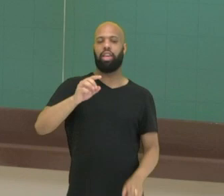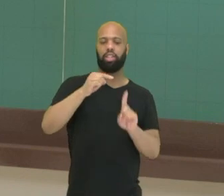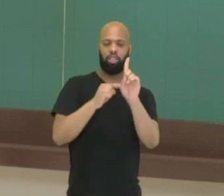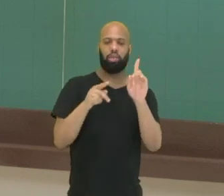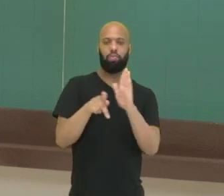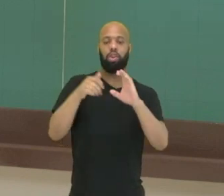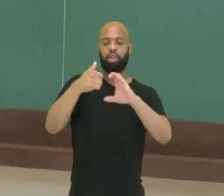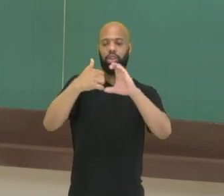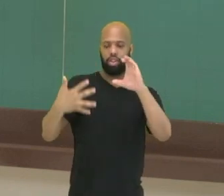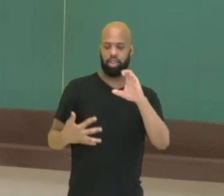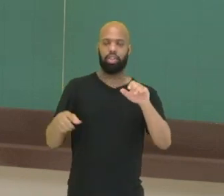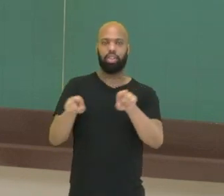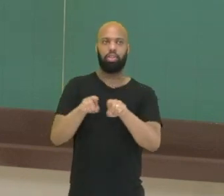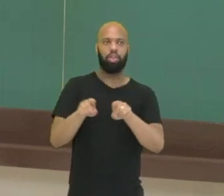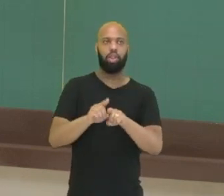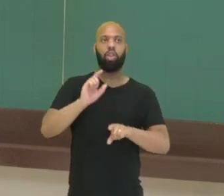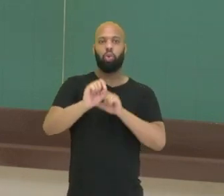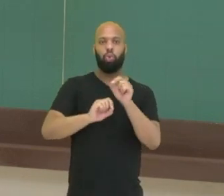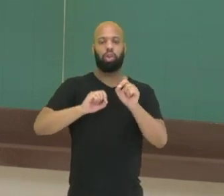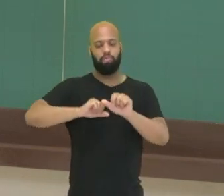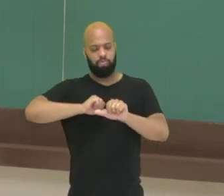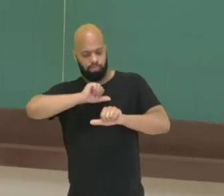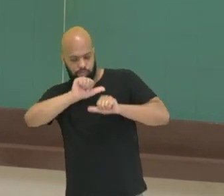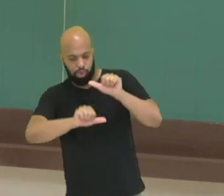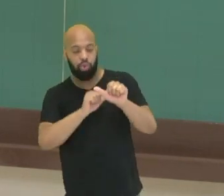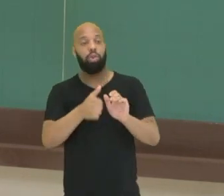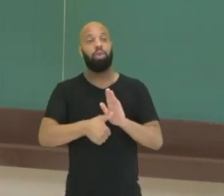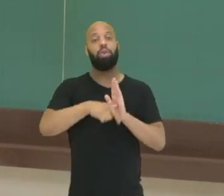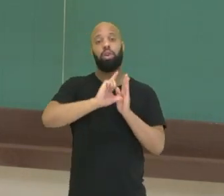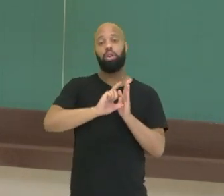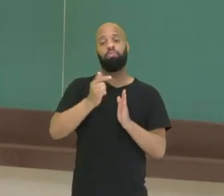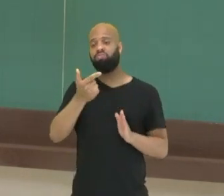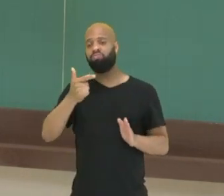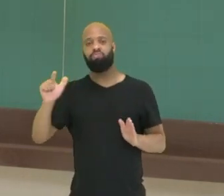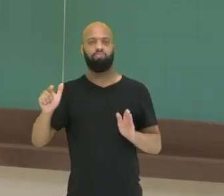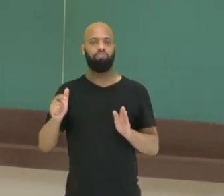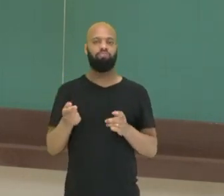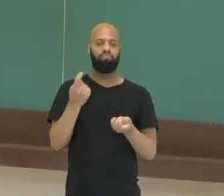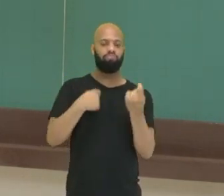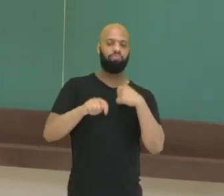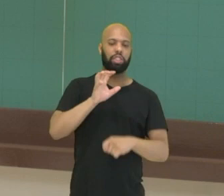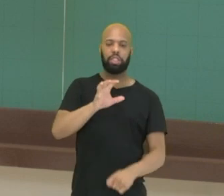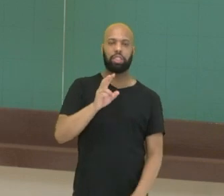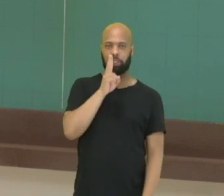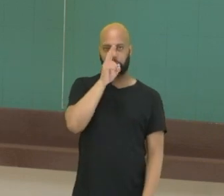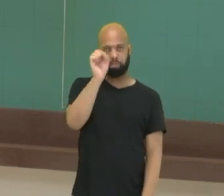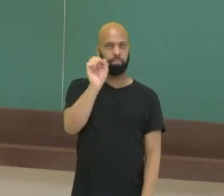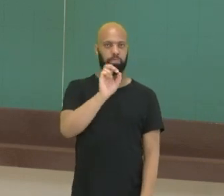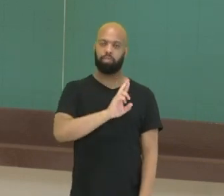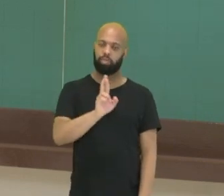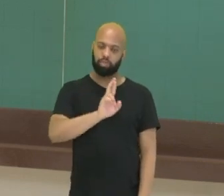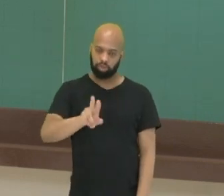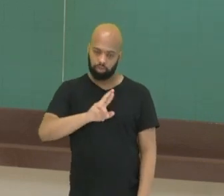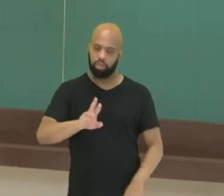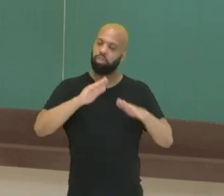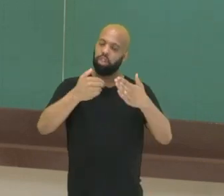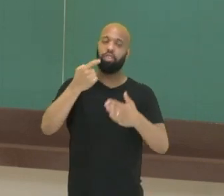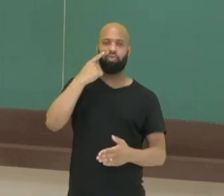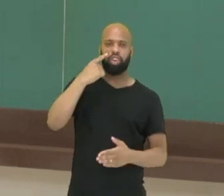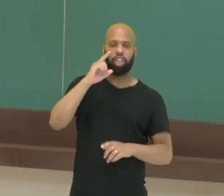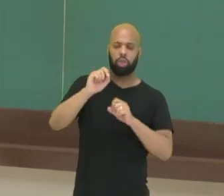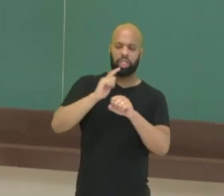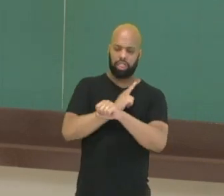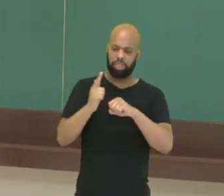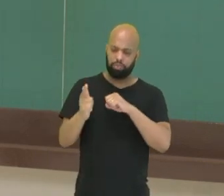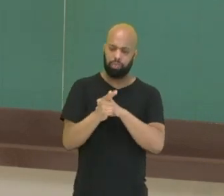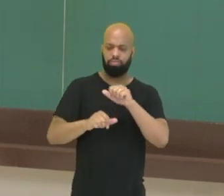de característica, que foi algo que mudou, que antes nas outras atividades econômicas não era tão intenso. Então vejam o quanto o espaço geográfico